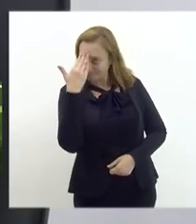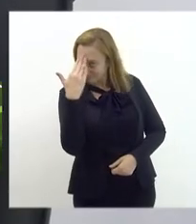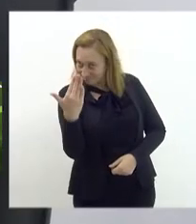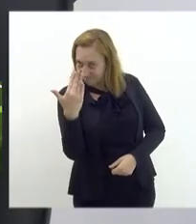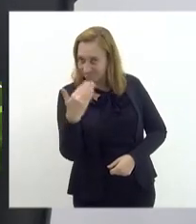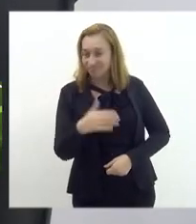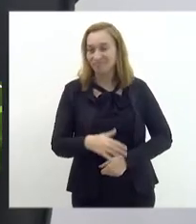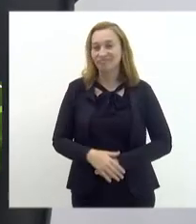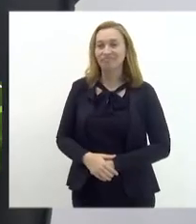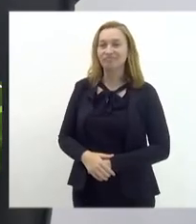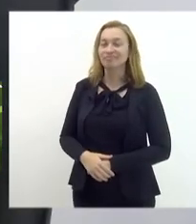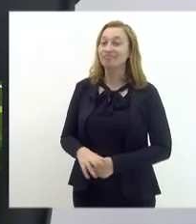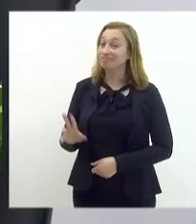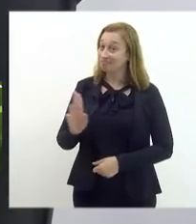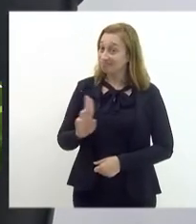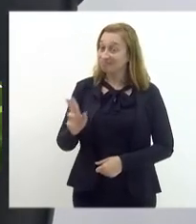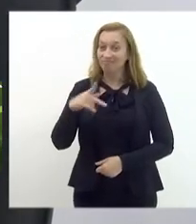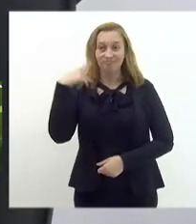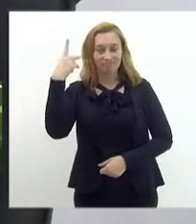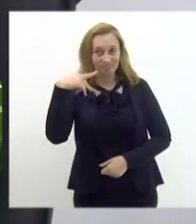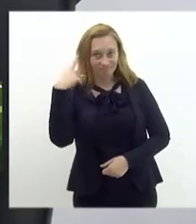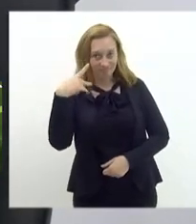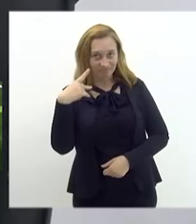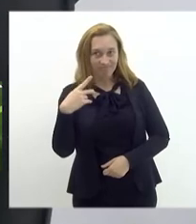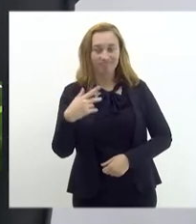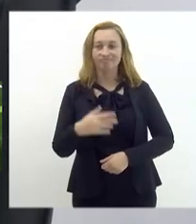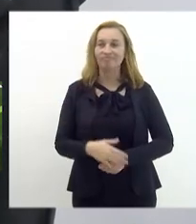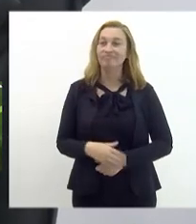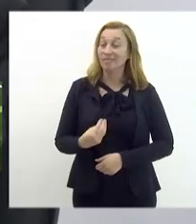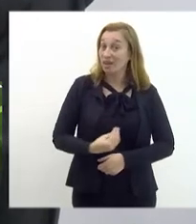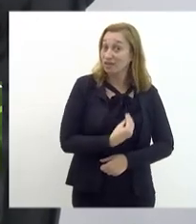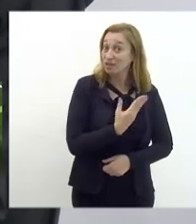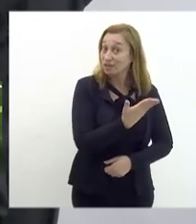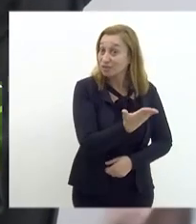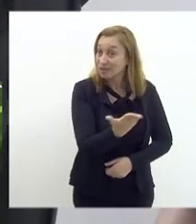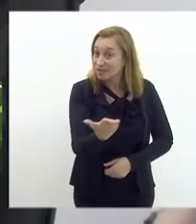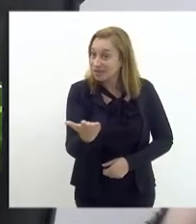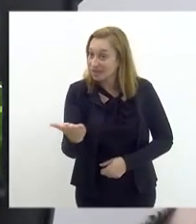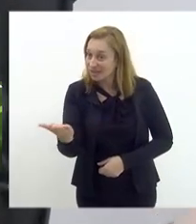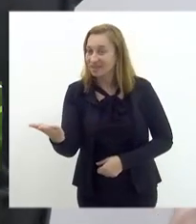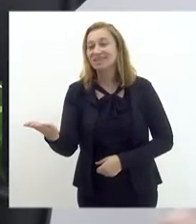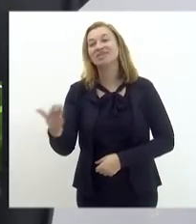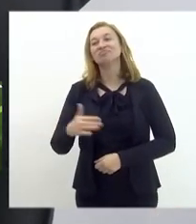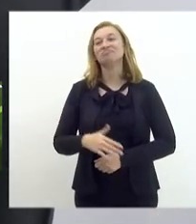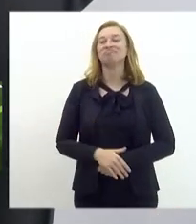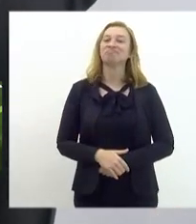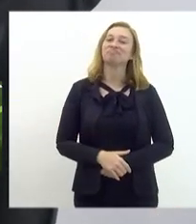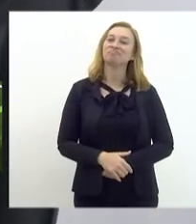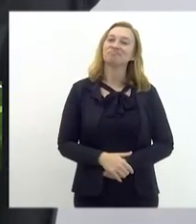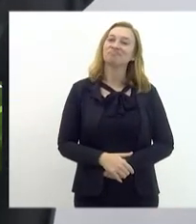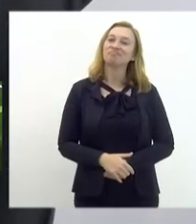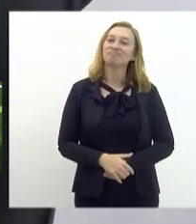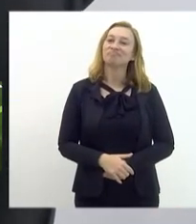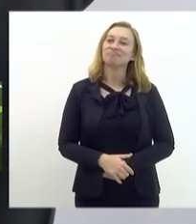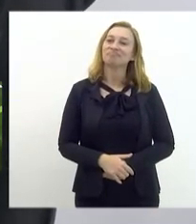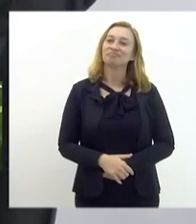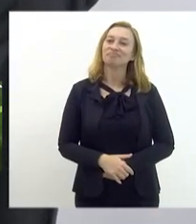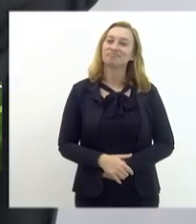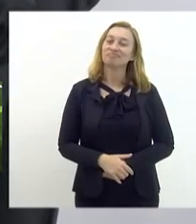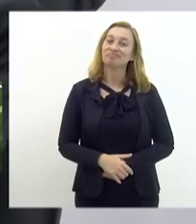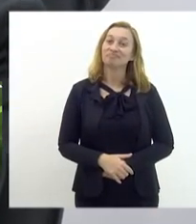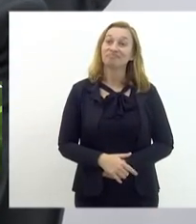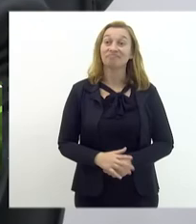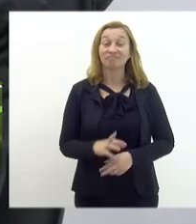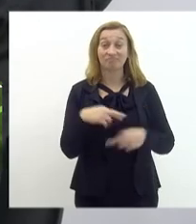em nome do Parlamento Fluminense, a presença de todas e de todos. Considero